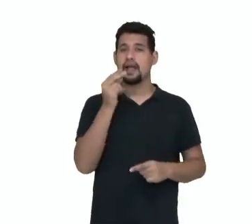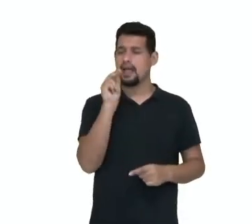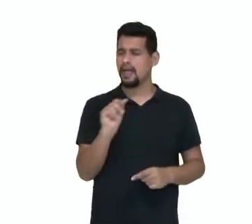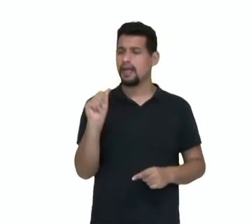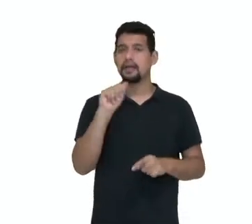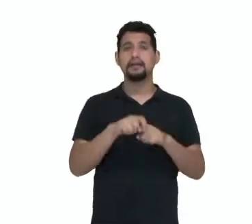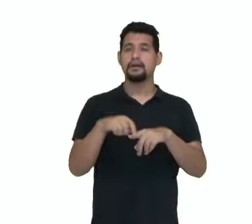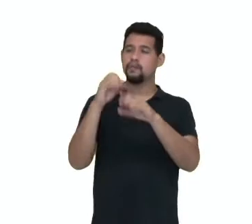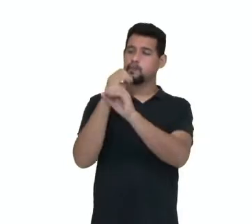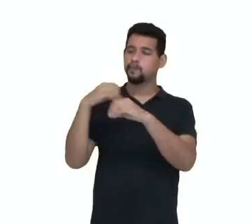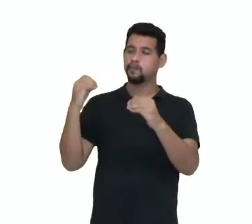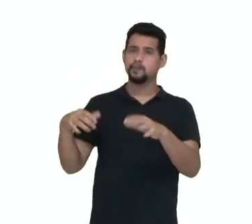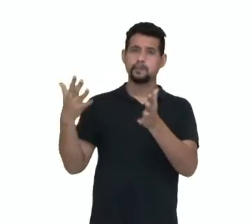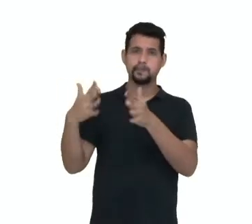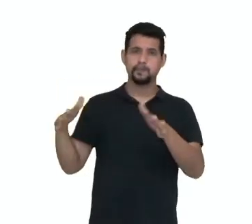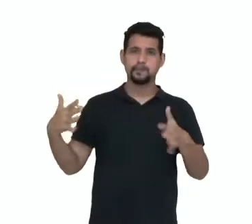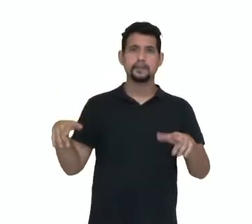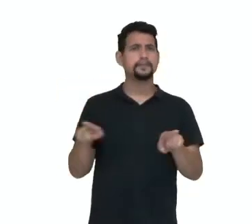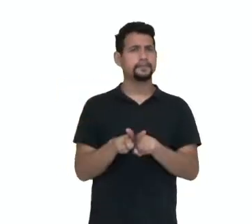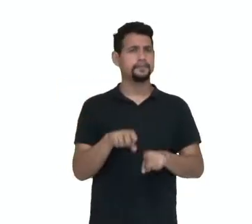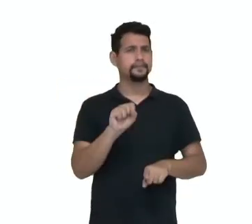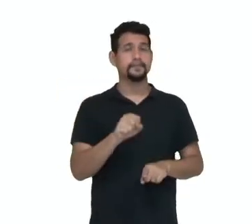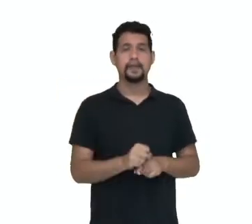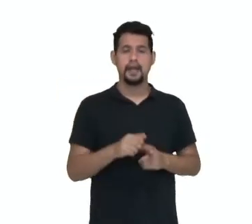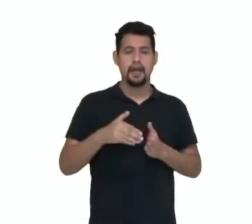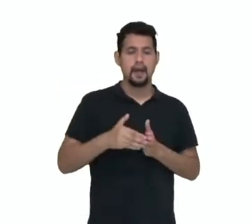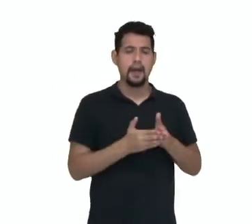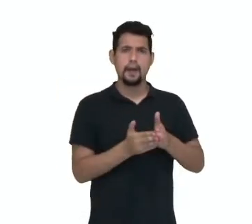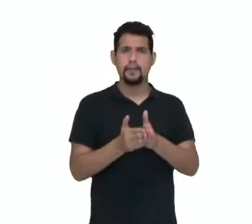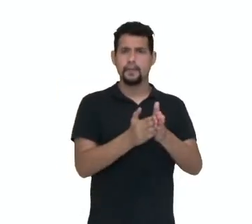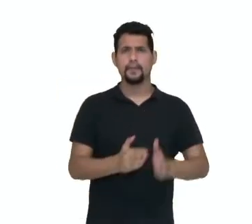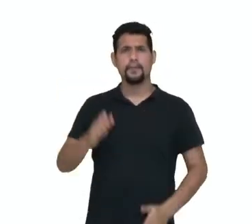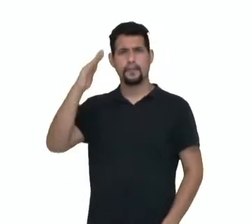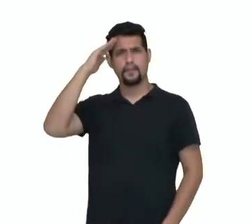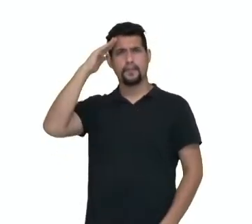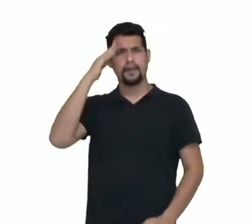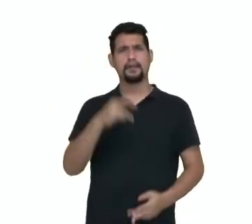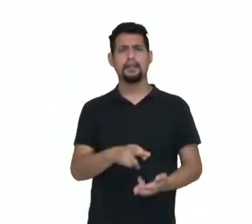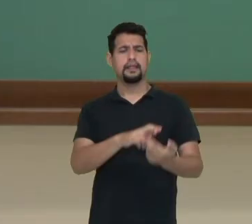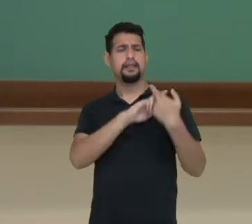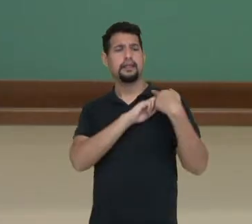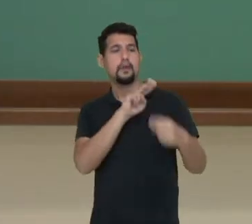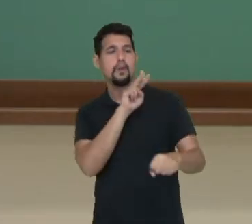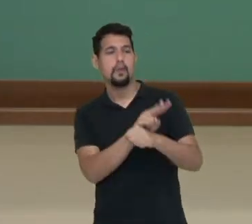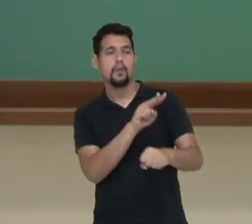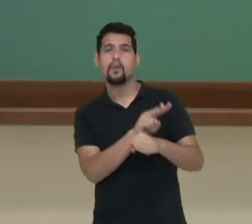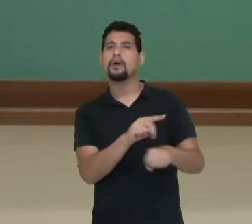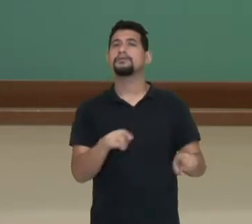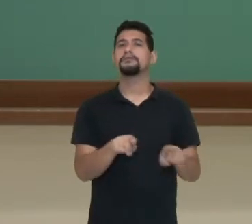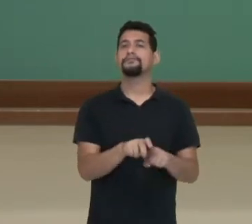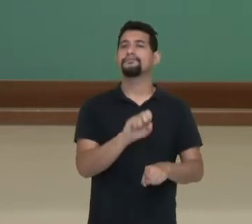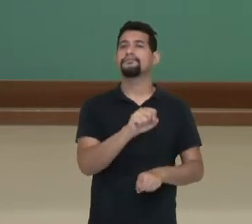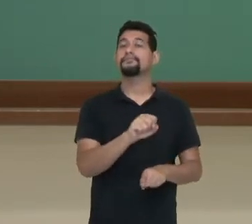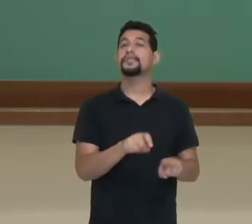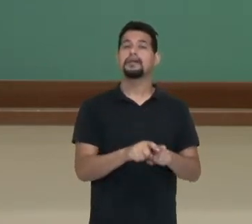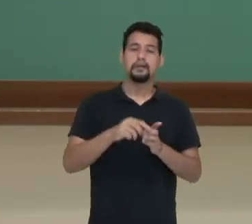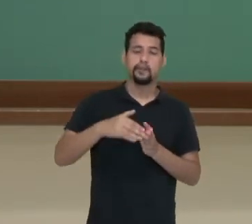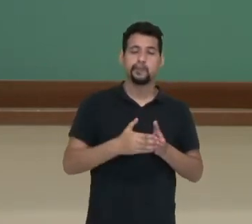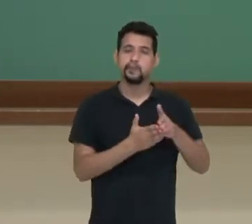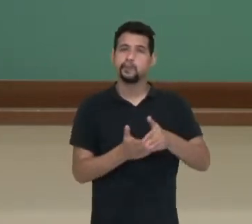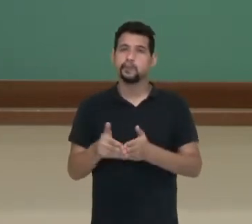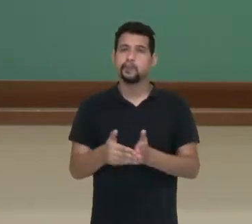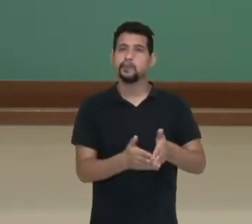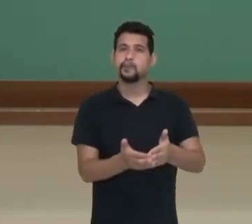água de alto mar. Então, a Marinha ela é responsável pela fiscalização e pela